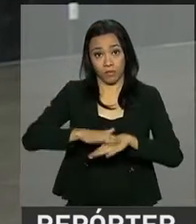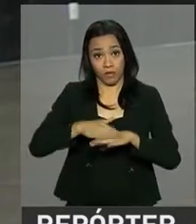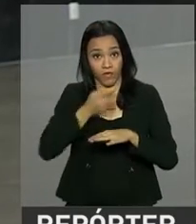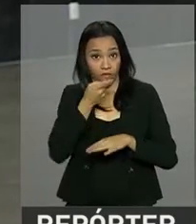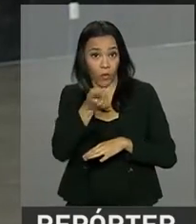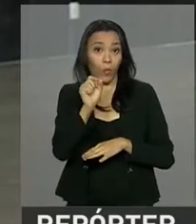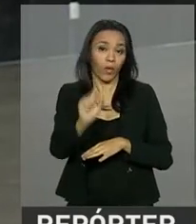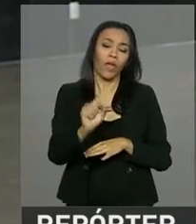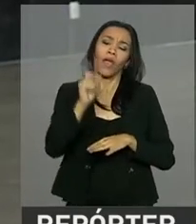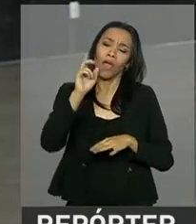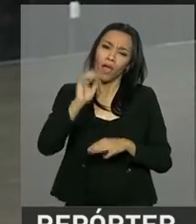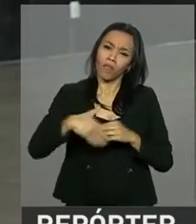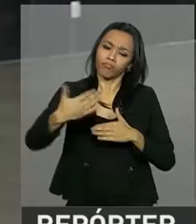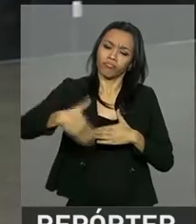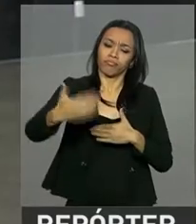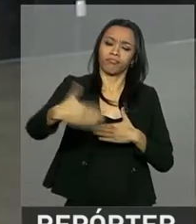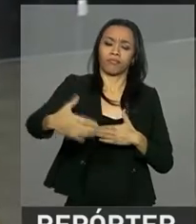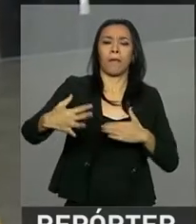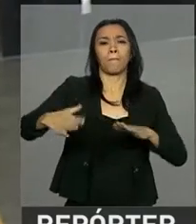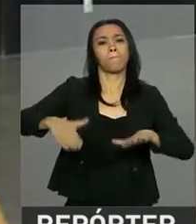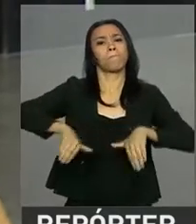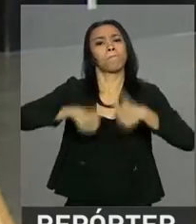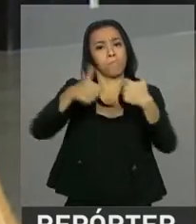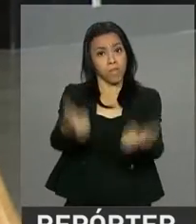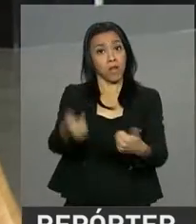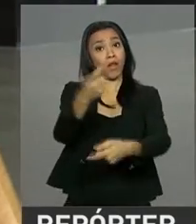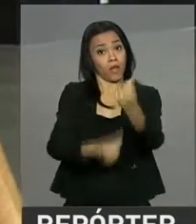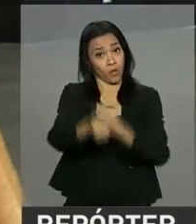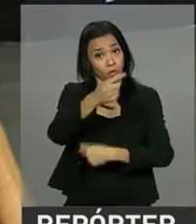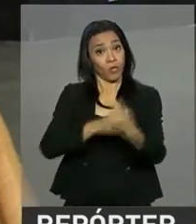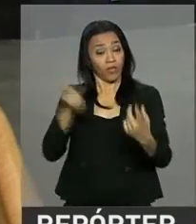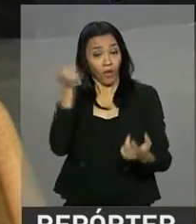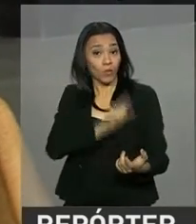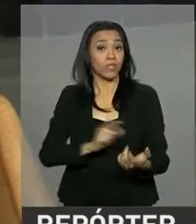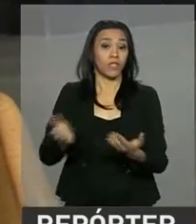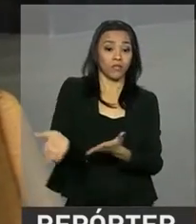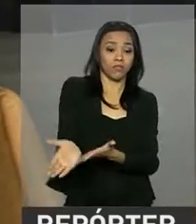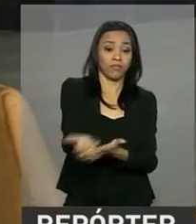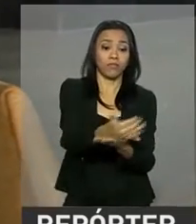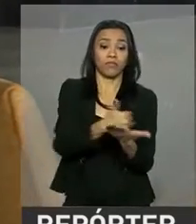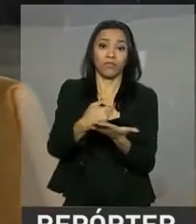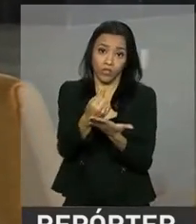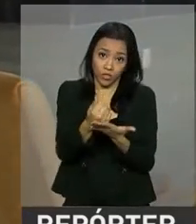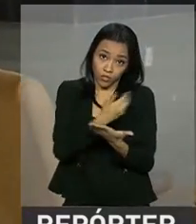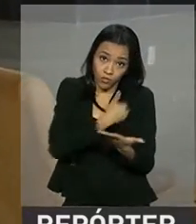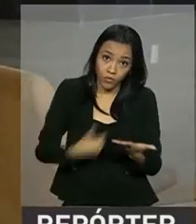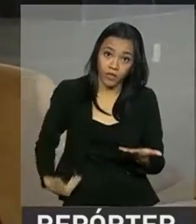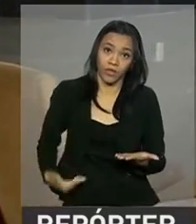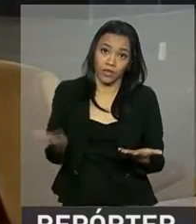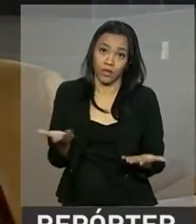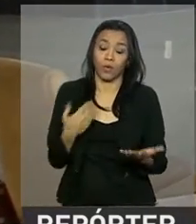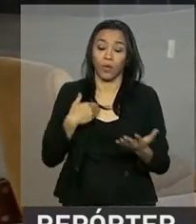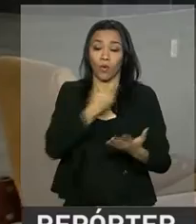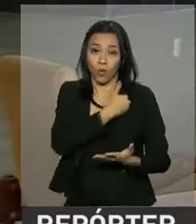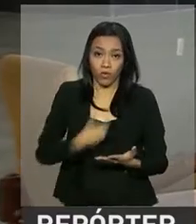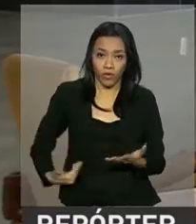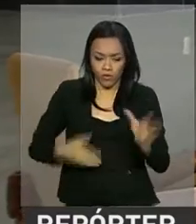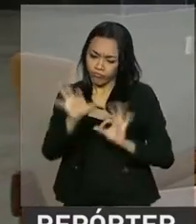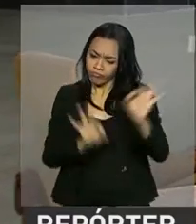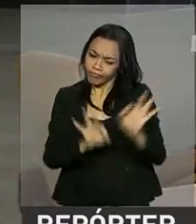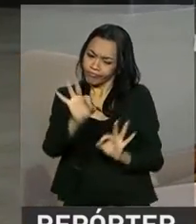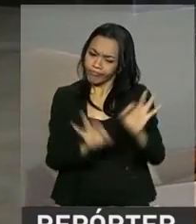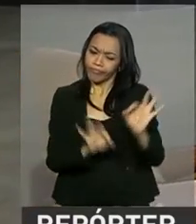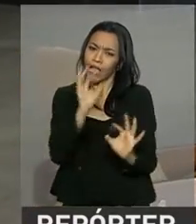anos é de melhora na economia o que favorece também a arrecadação dos tributos e por isso o governo projeta que as contas públicas